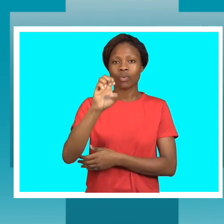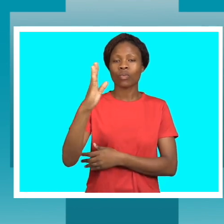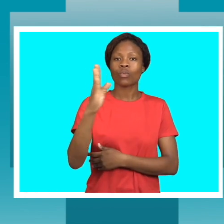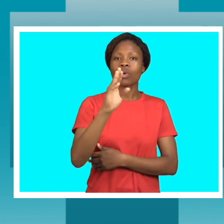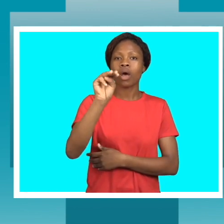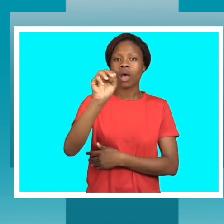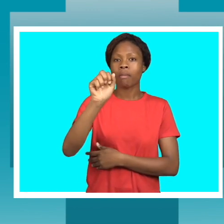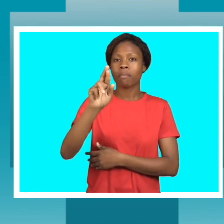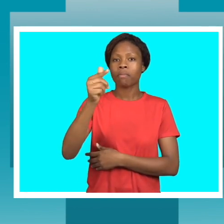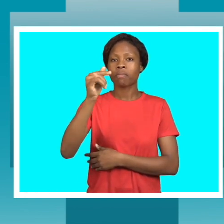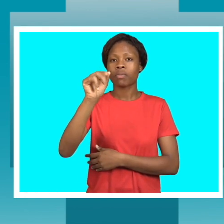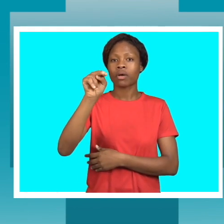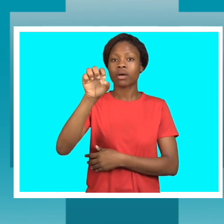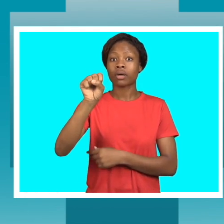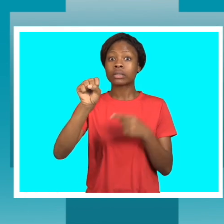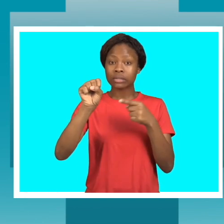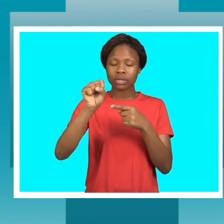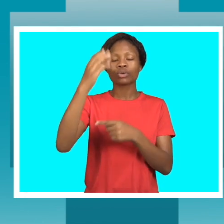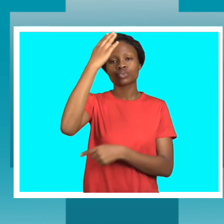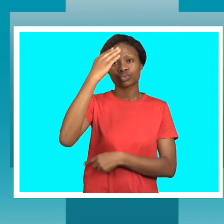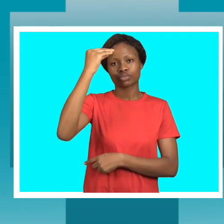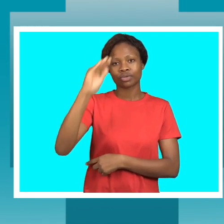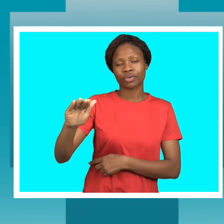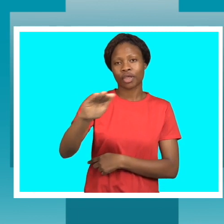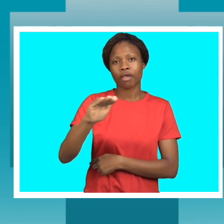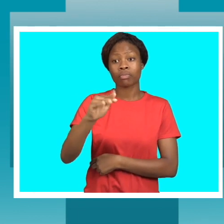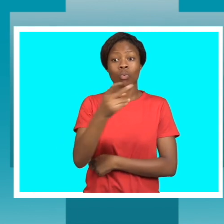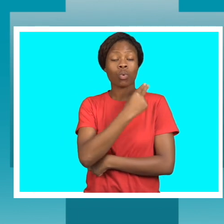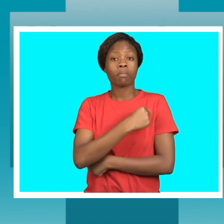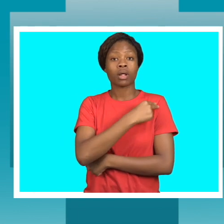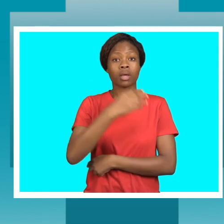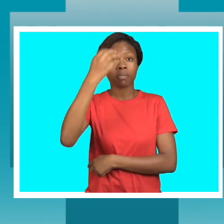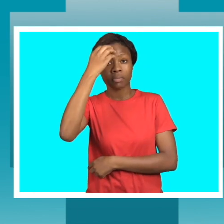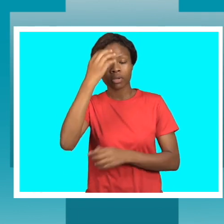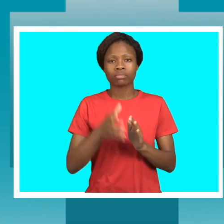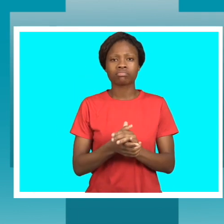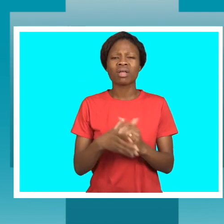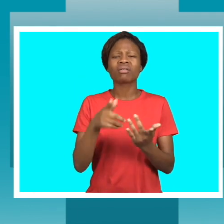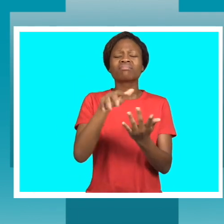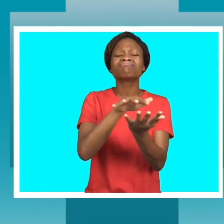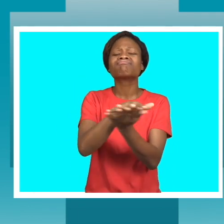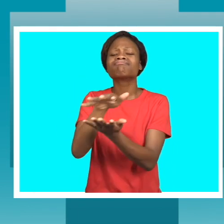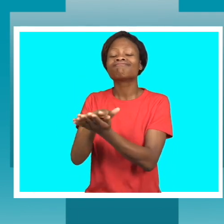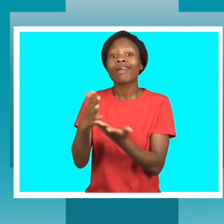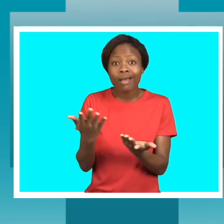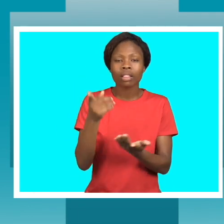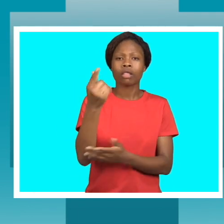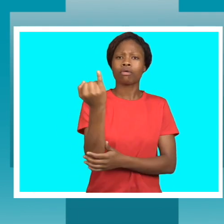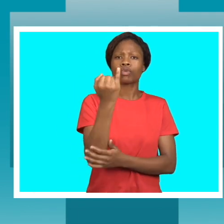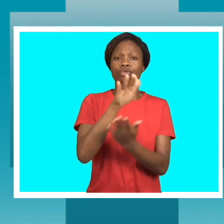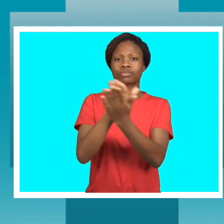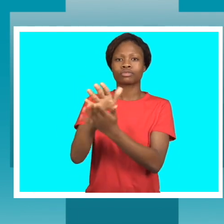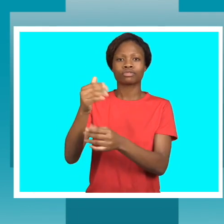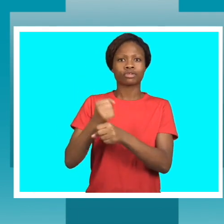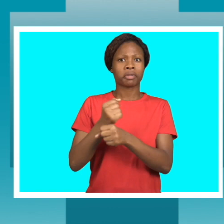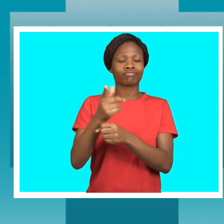Nicole Martins, psicóloga clínica no Porto de Maputo, explica o que motivou esta instituição a contratar pessoas com